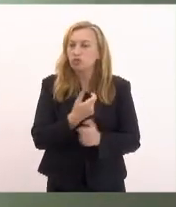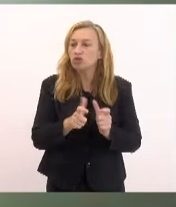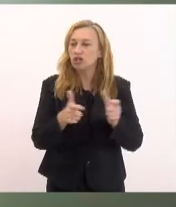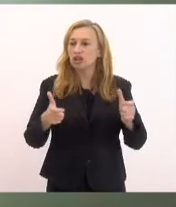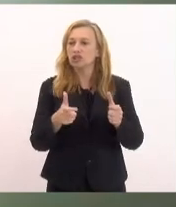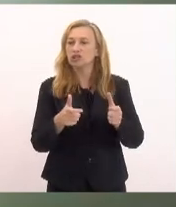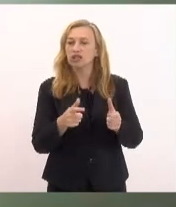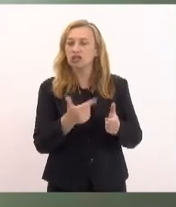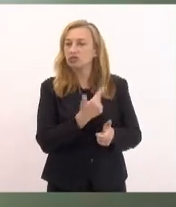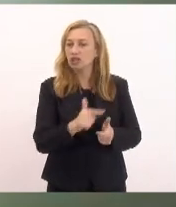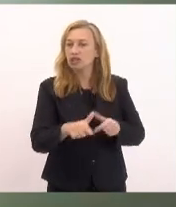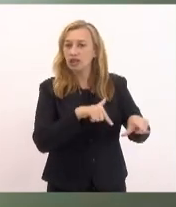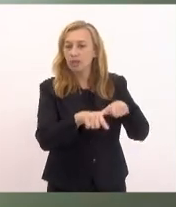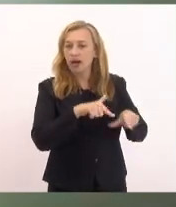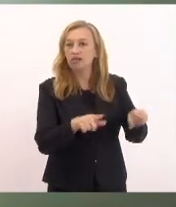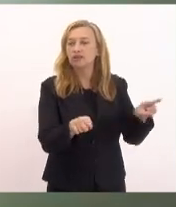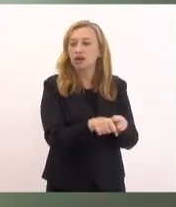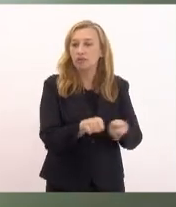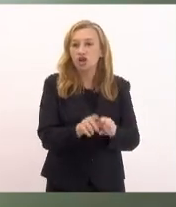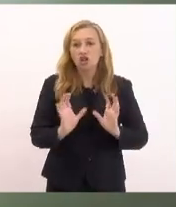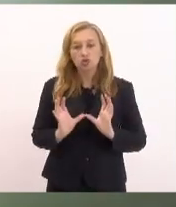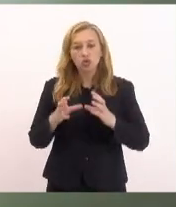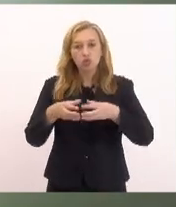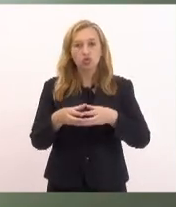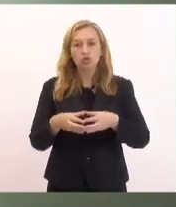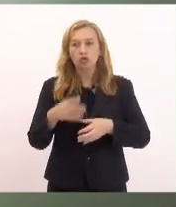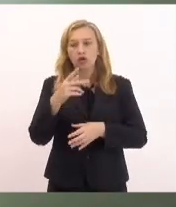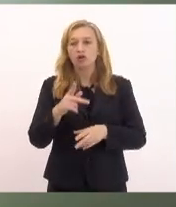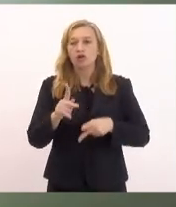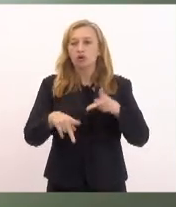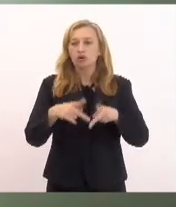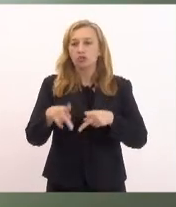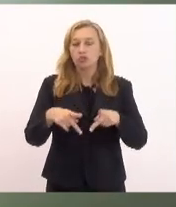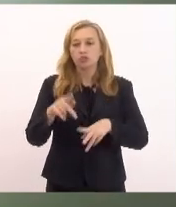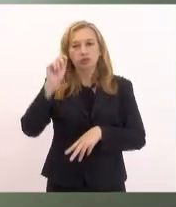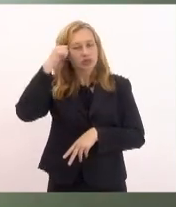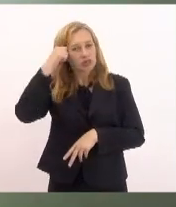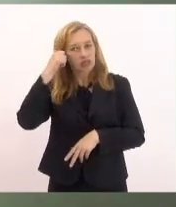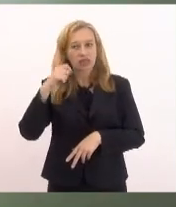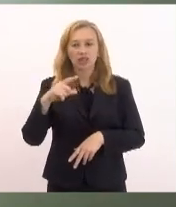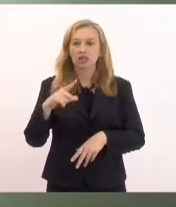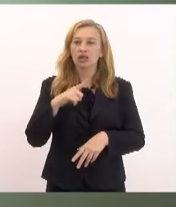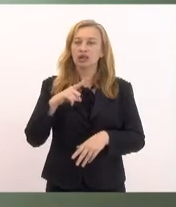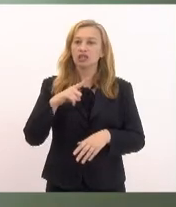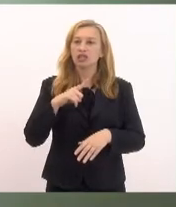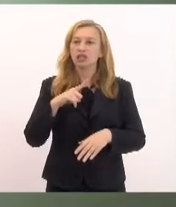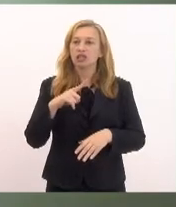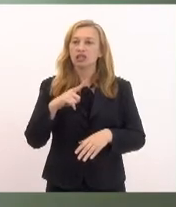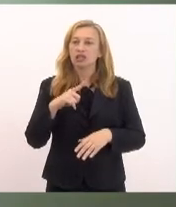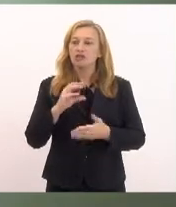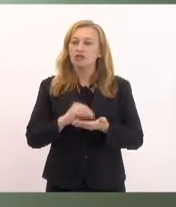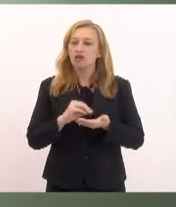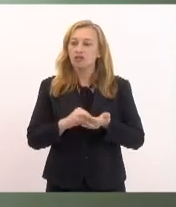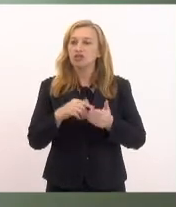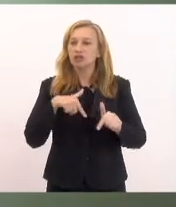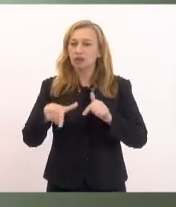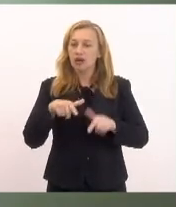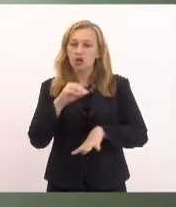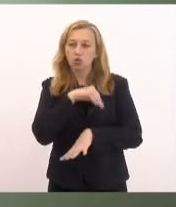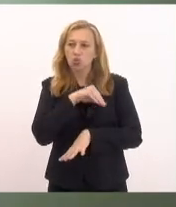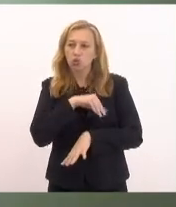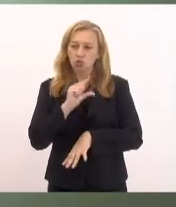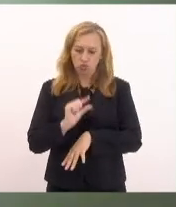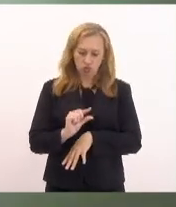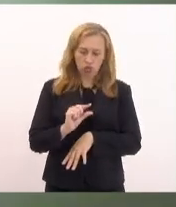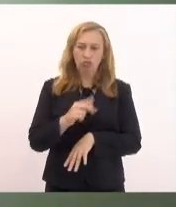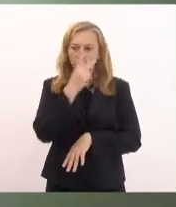na população negra que a gente vai encontrar o subemprego e os menores rendimentos mensais